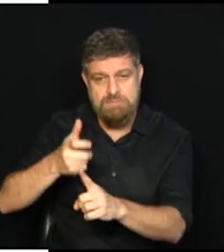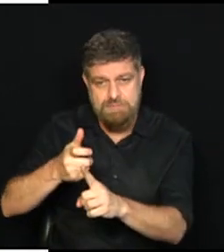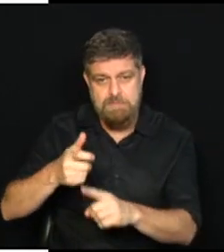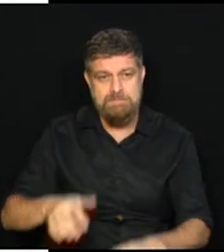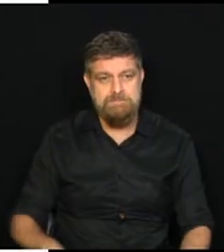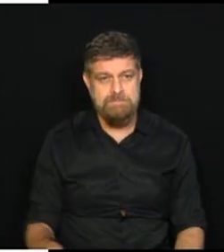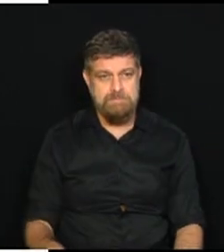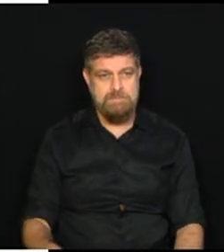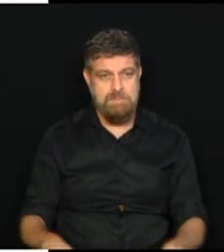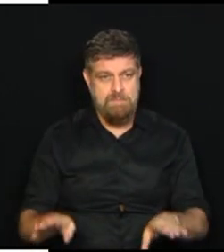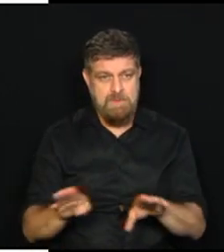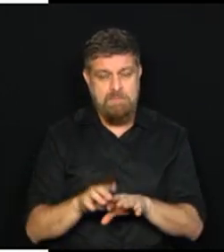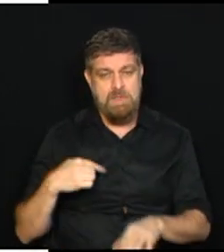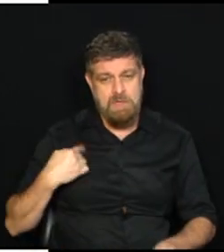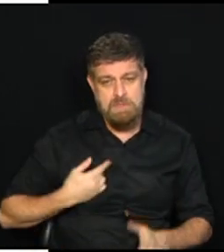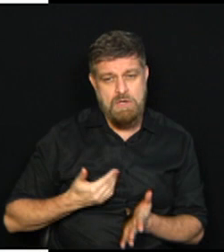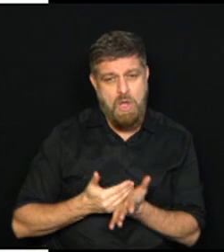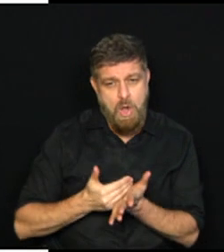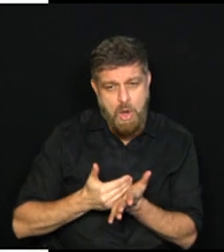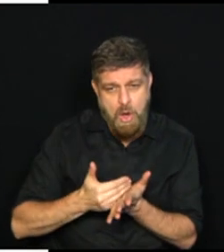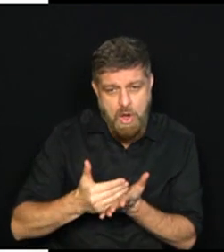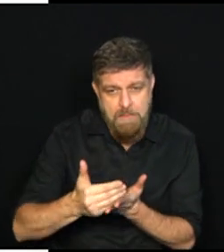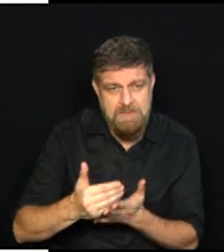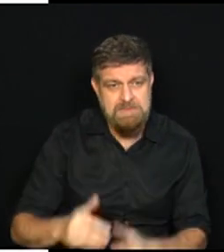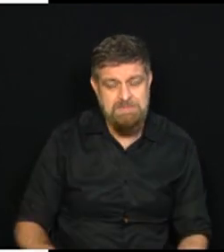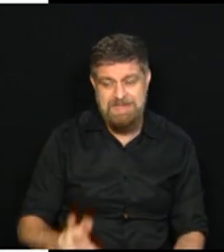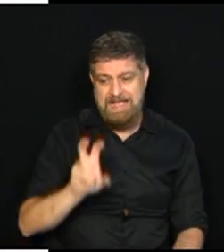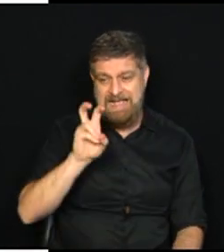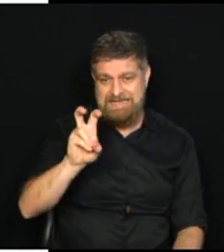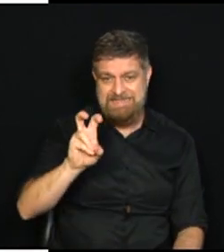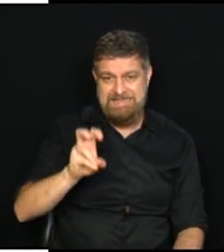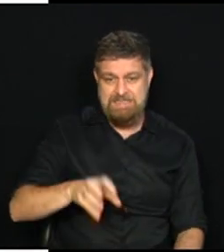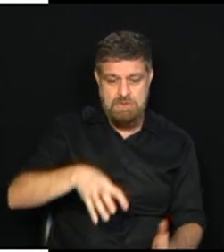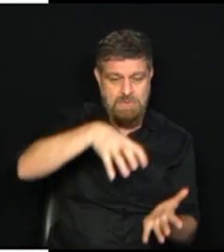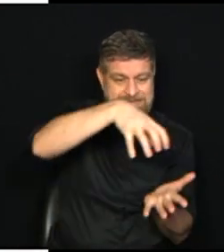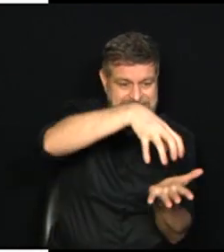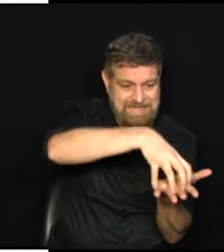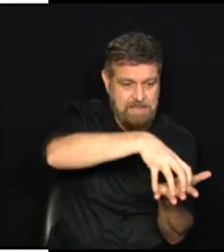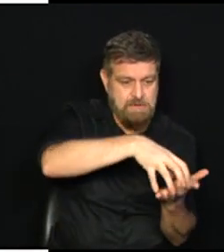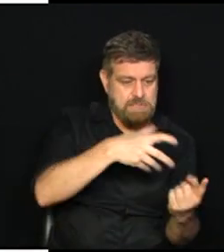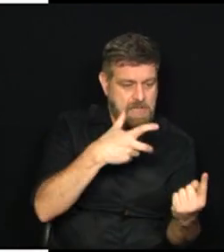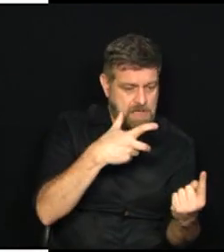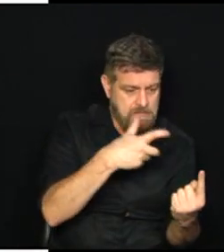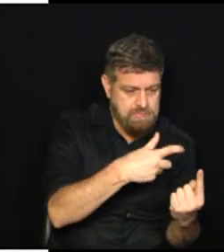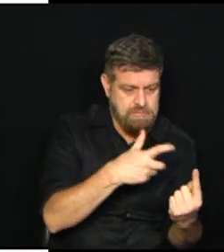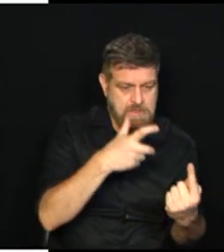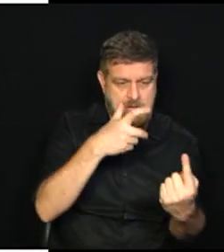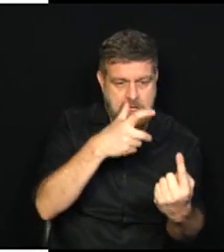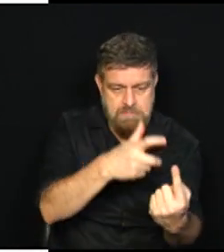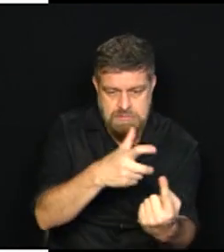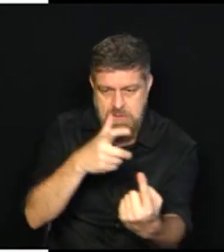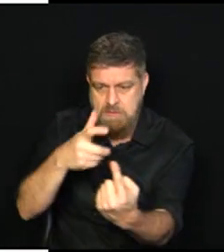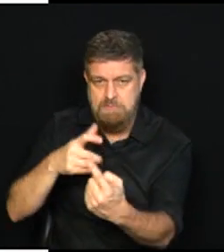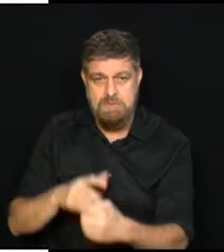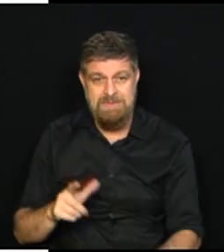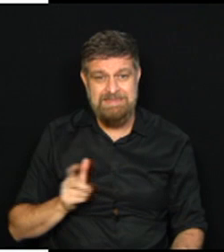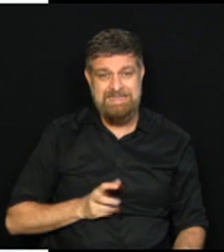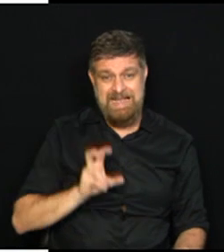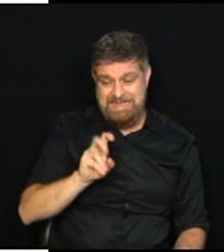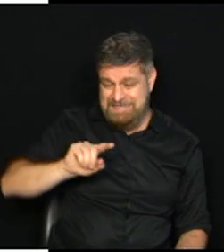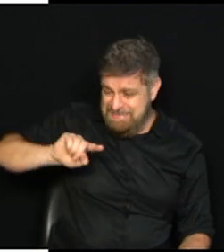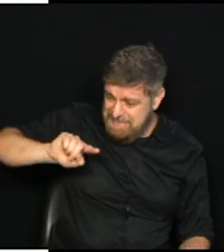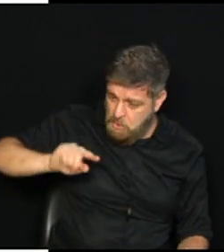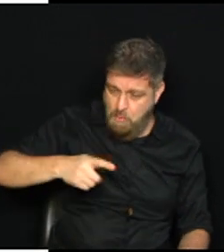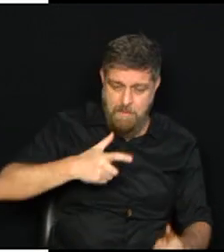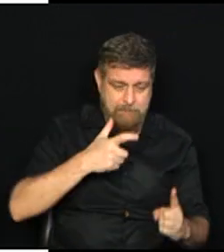Bom, também nós começamos com 5 centros de imunização, com capacidade de 5.000 doses por dia, né?